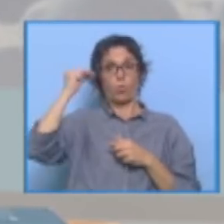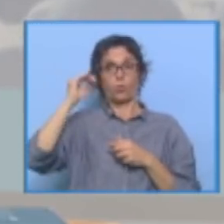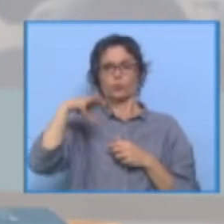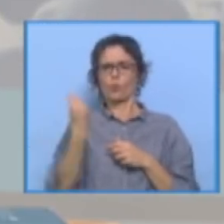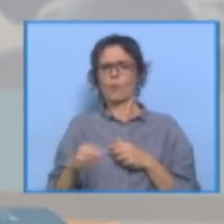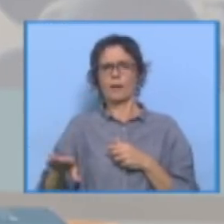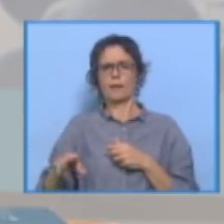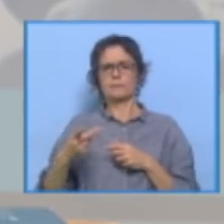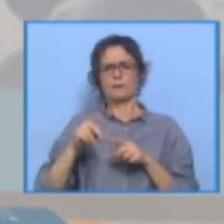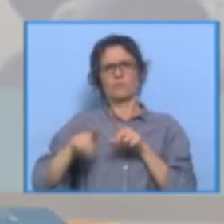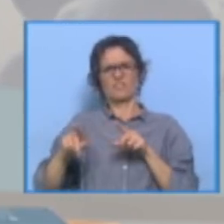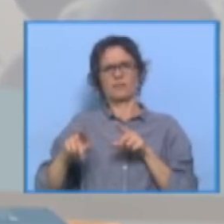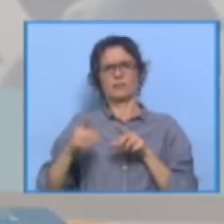estudar,